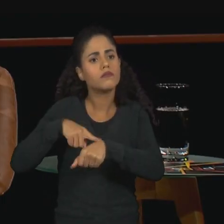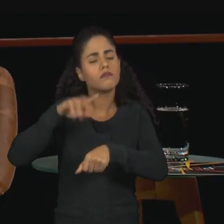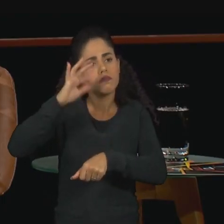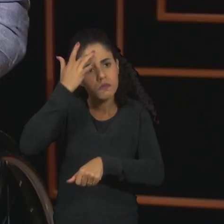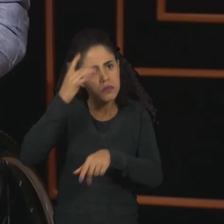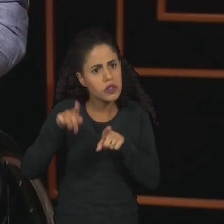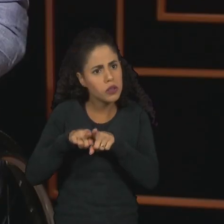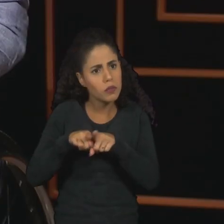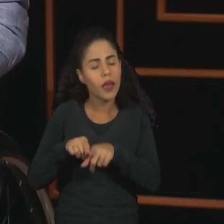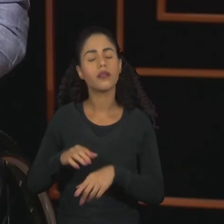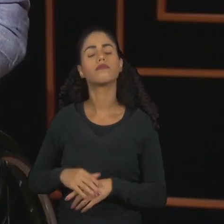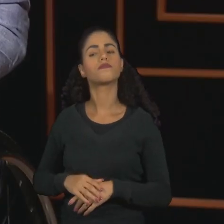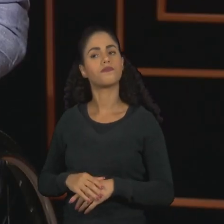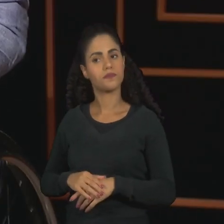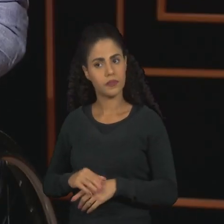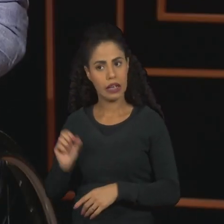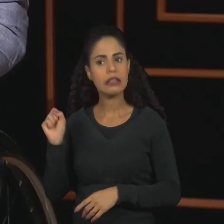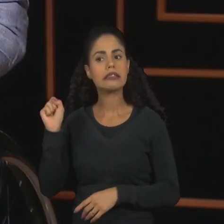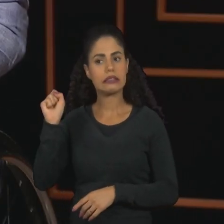você, né? Foi.